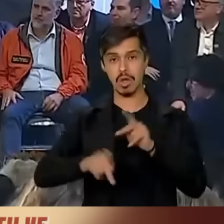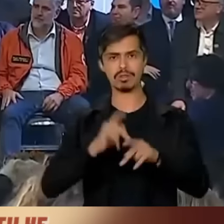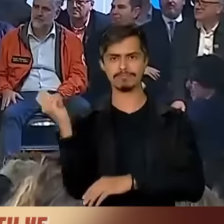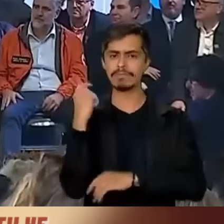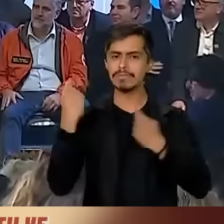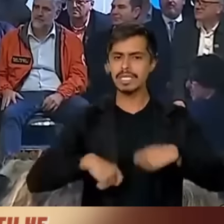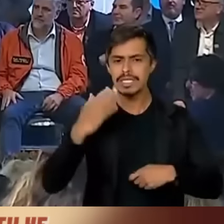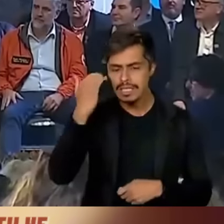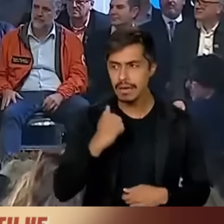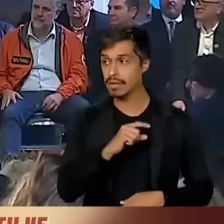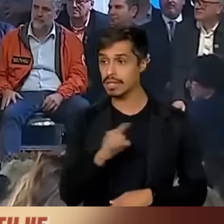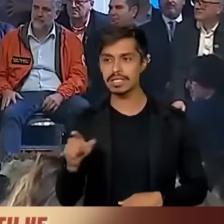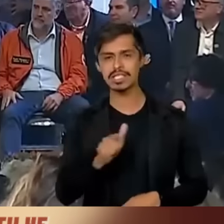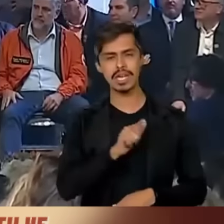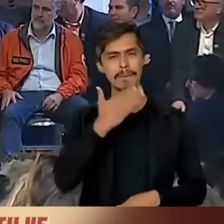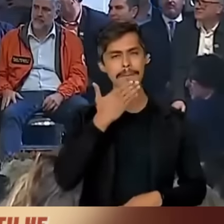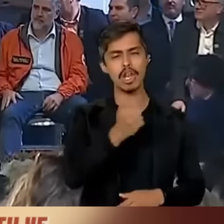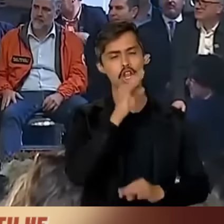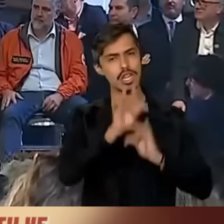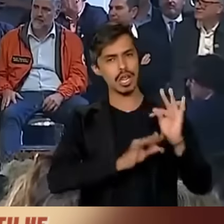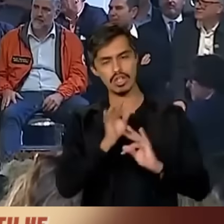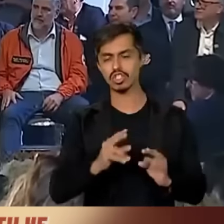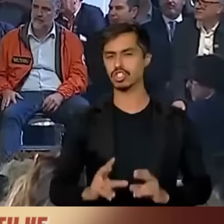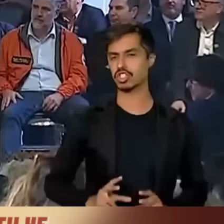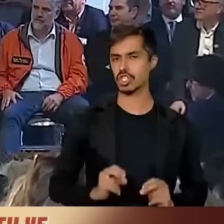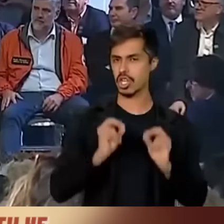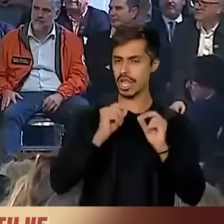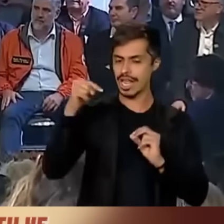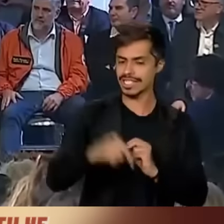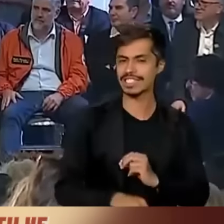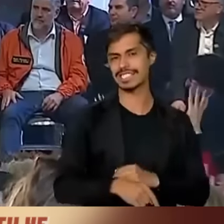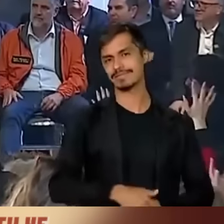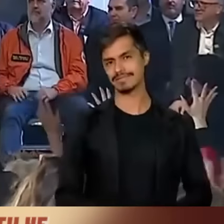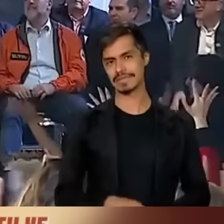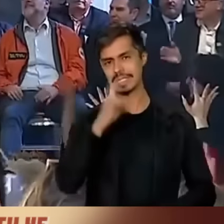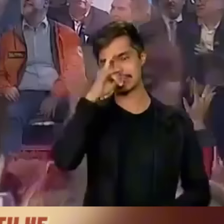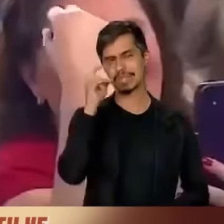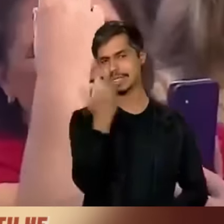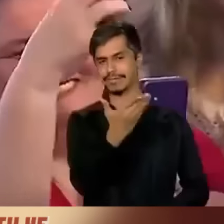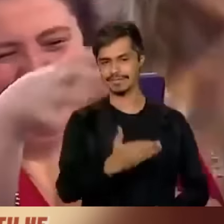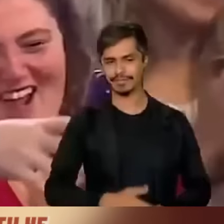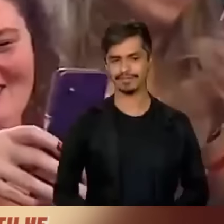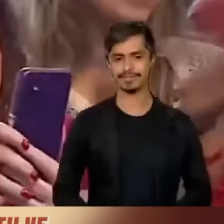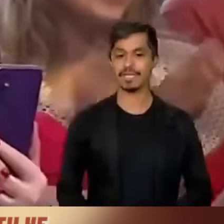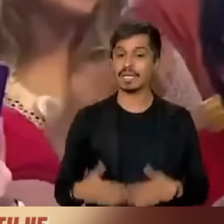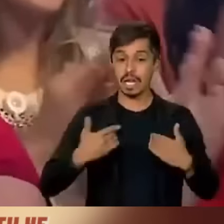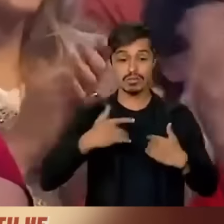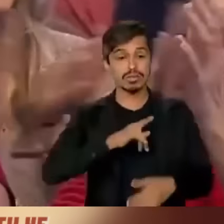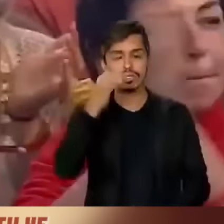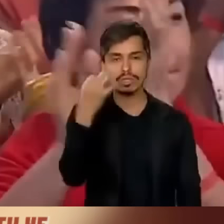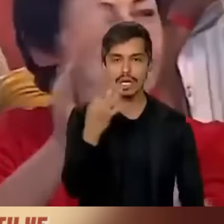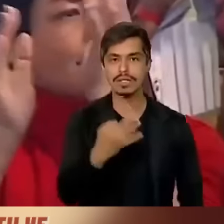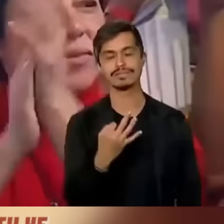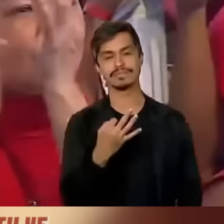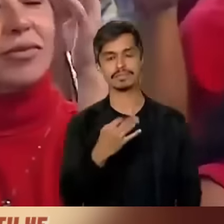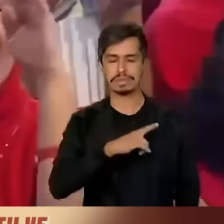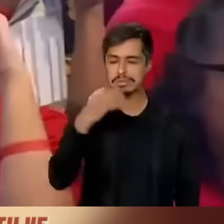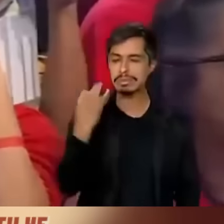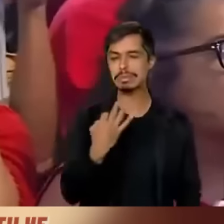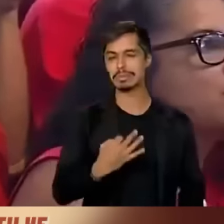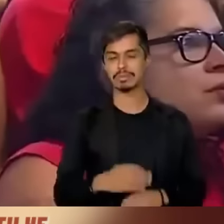que saber, eles têm o melhor tratamento de oncologia aqui nesse hospital, aqui nessa gente. E eu